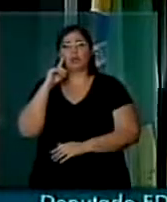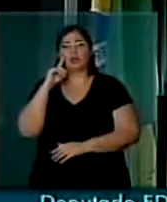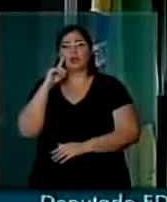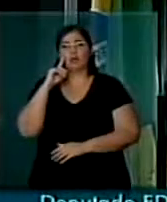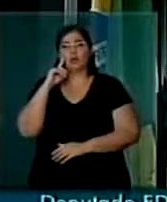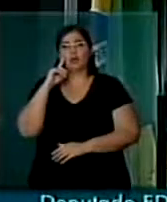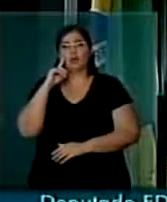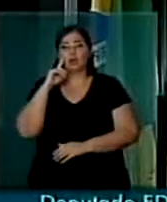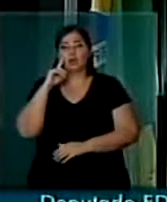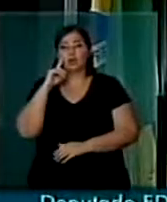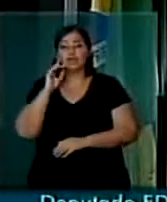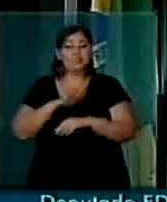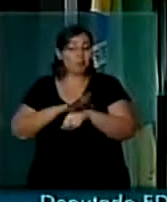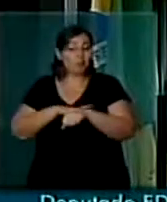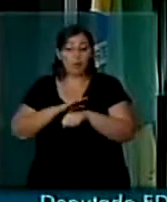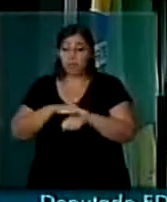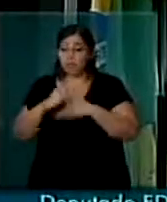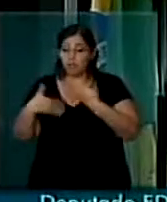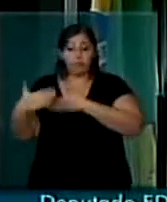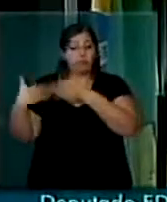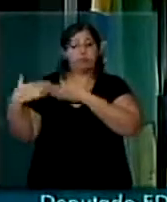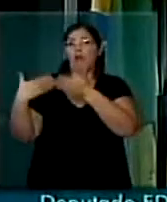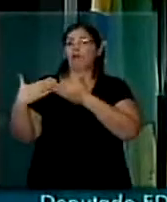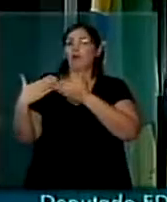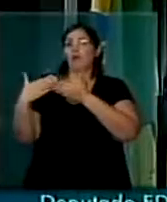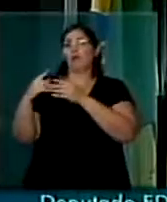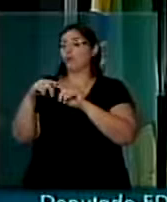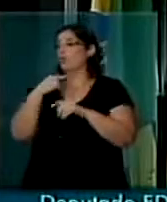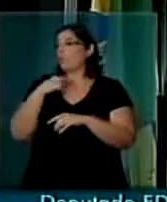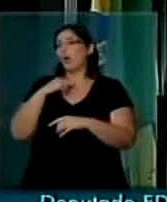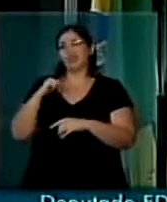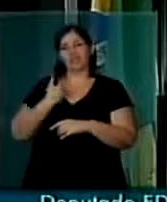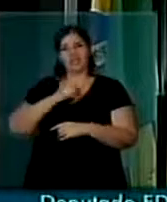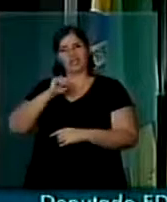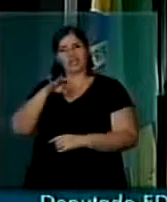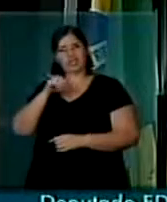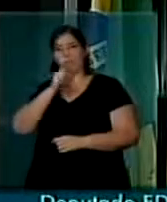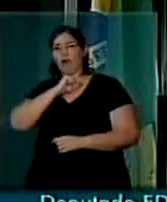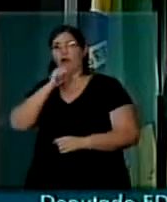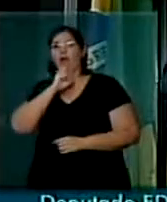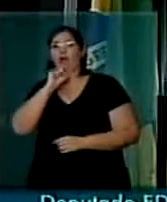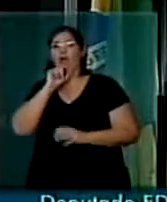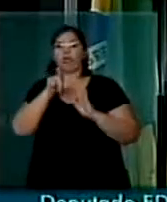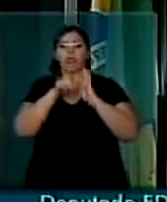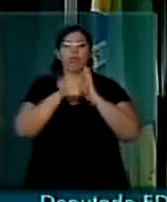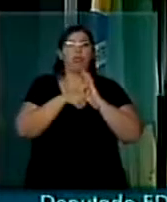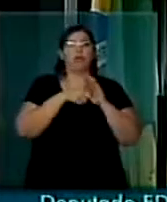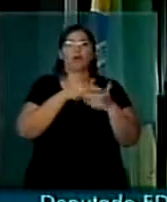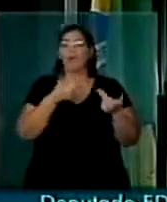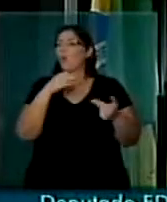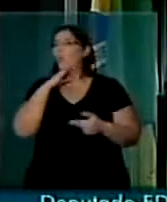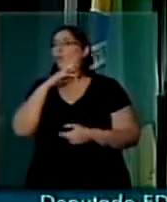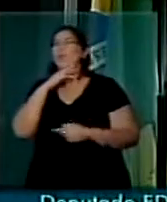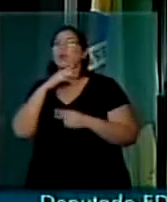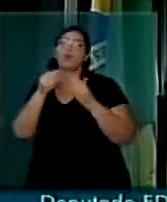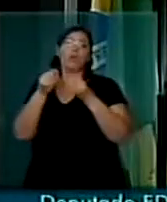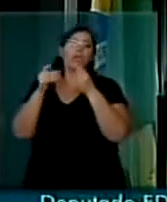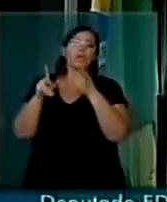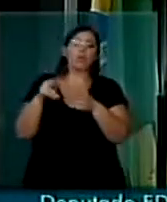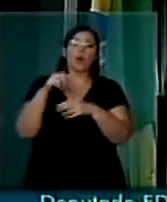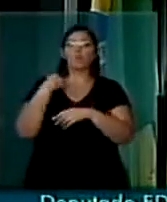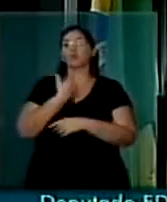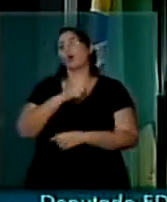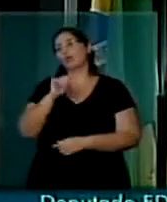hora em hora, minuto a minuto, e nós não podemos ter um sistema tão arcaico, tão ultrapassado, ruim, que é o nosso